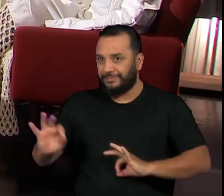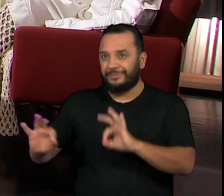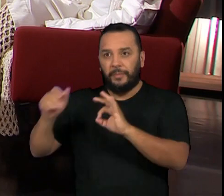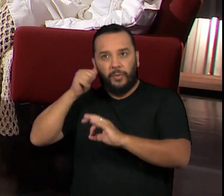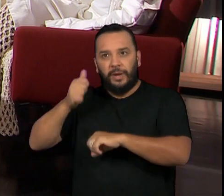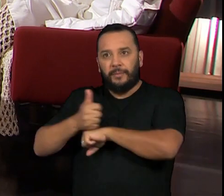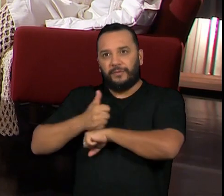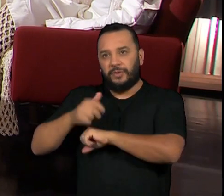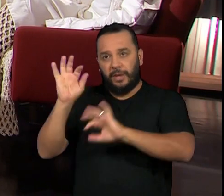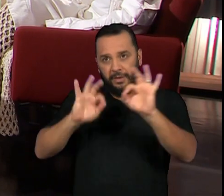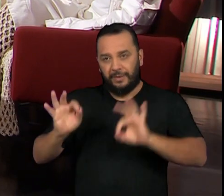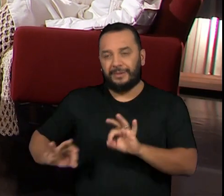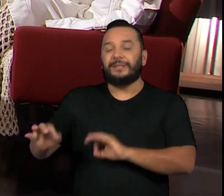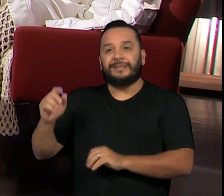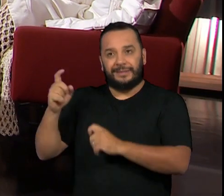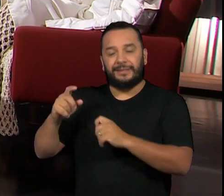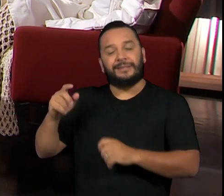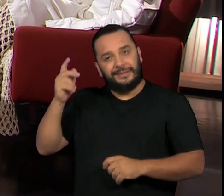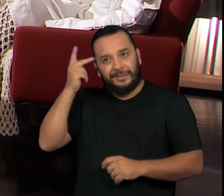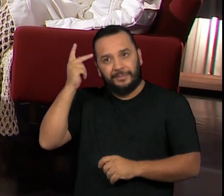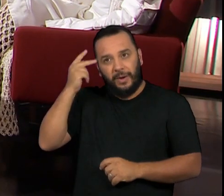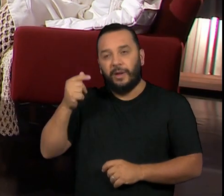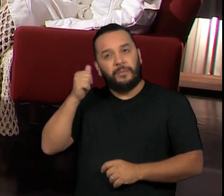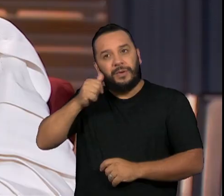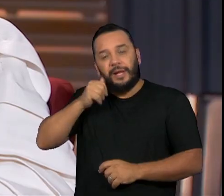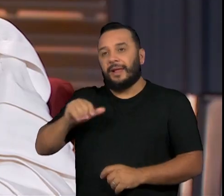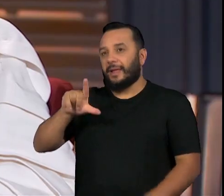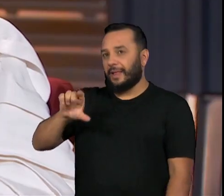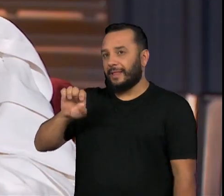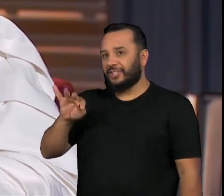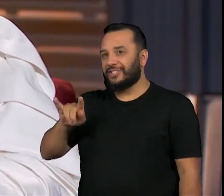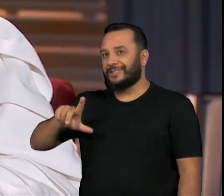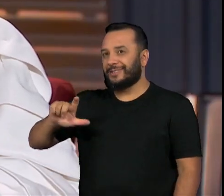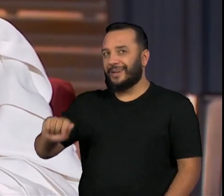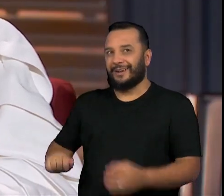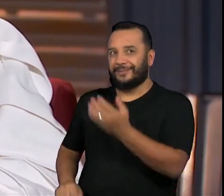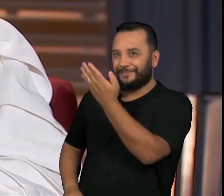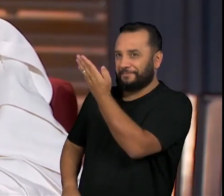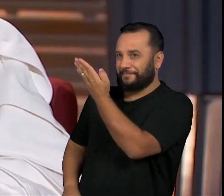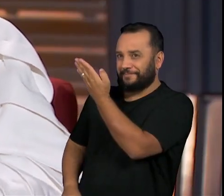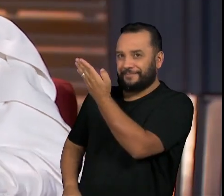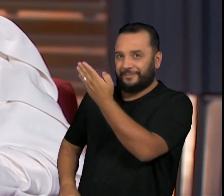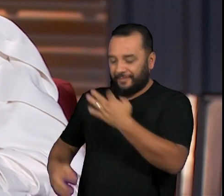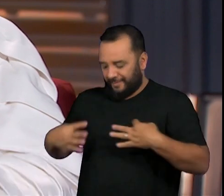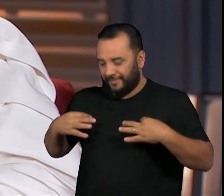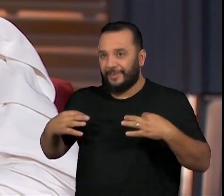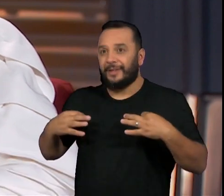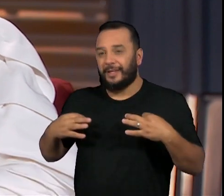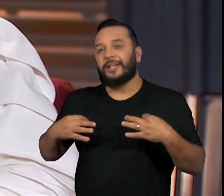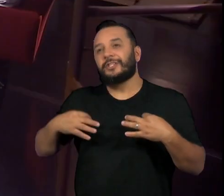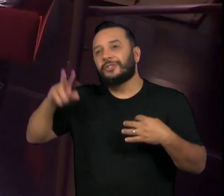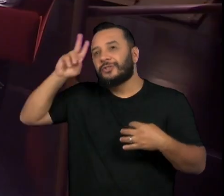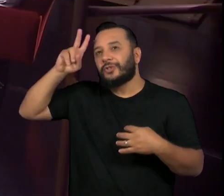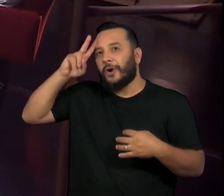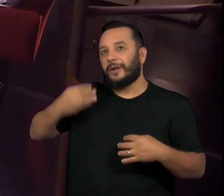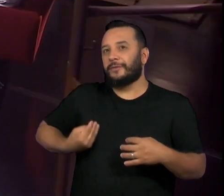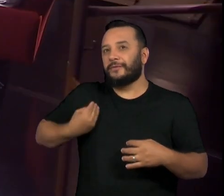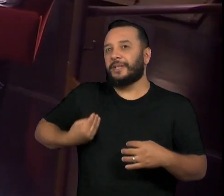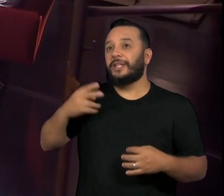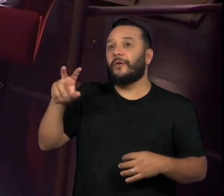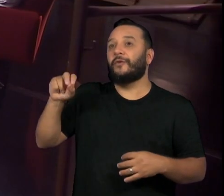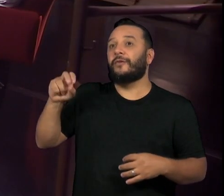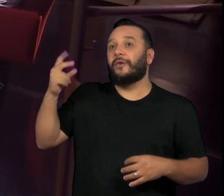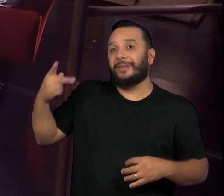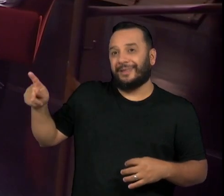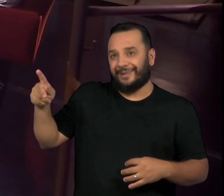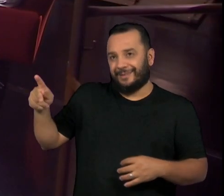Paulo, do Capão Redondo, Letícia, da Volat Brand. E Letícia conta nessa peça a história da vida da avó dela, que Sim. trabalhava